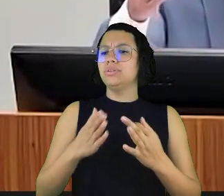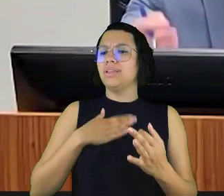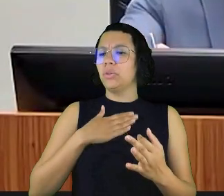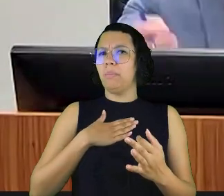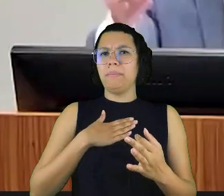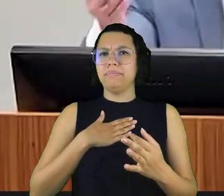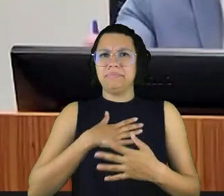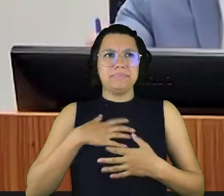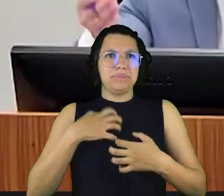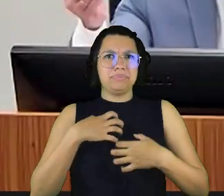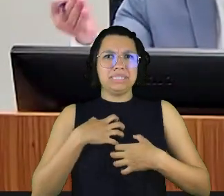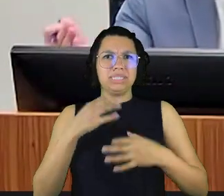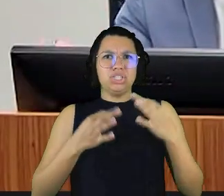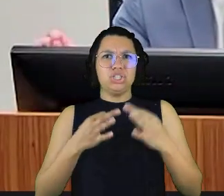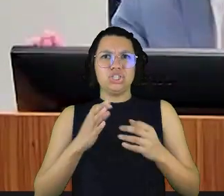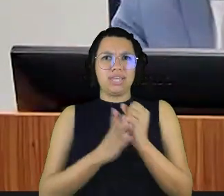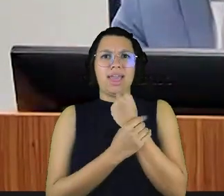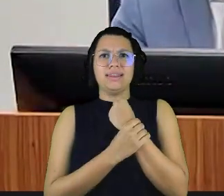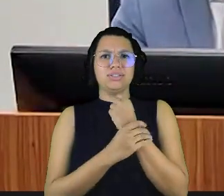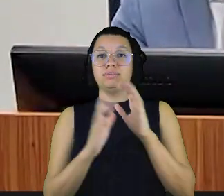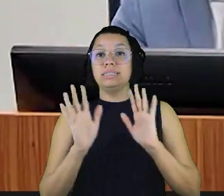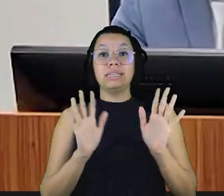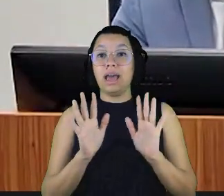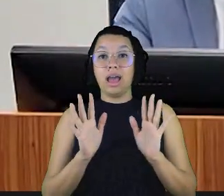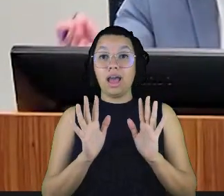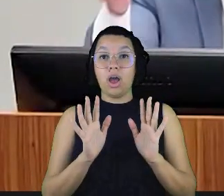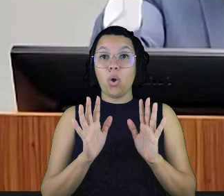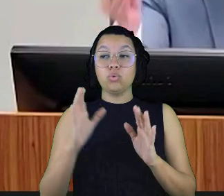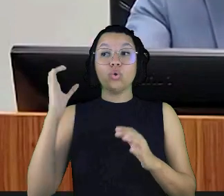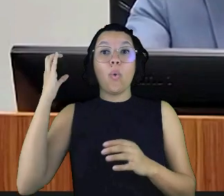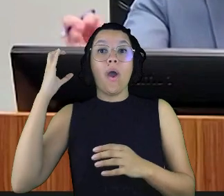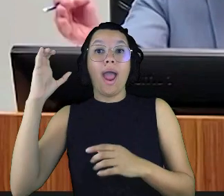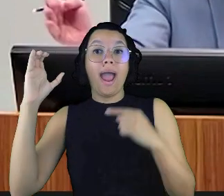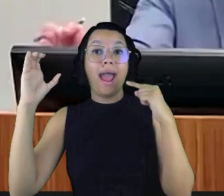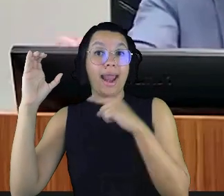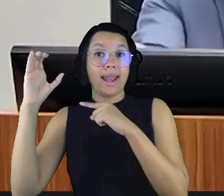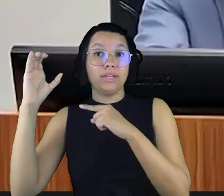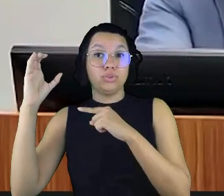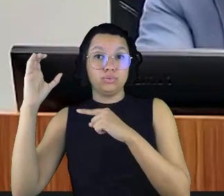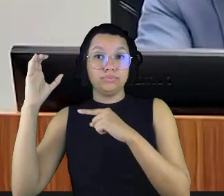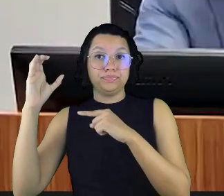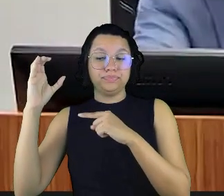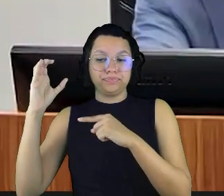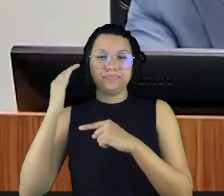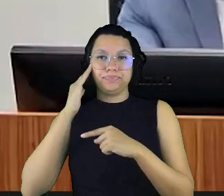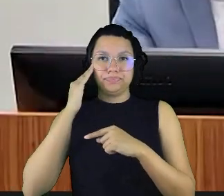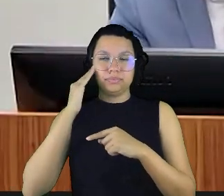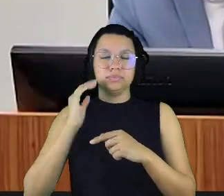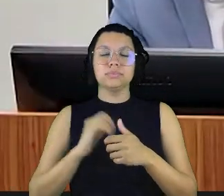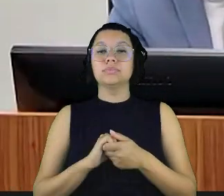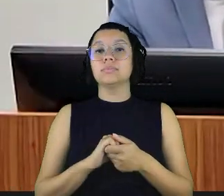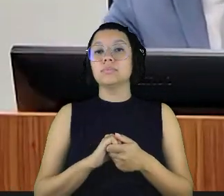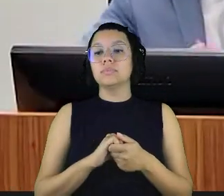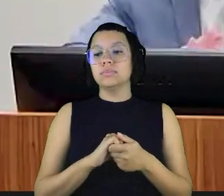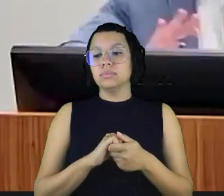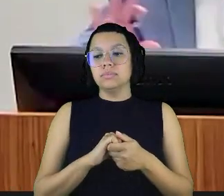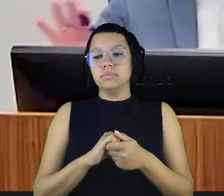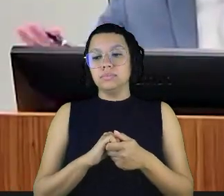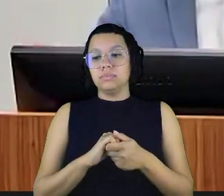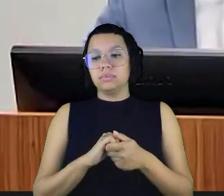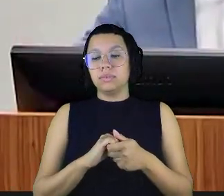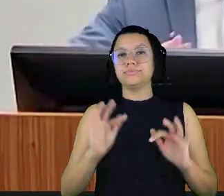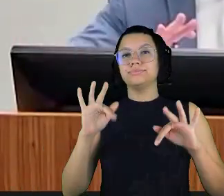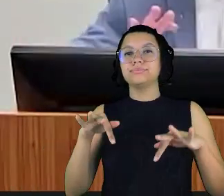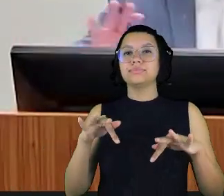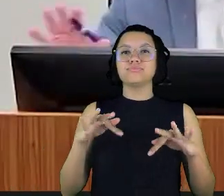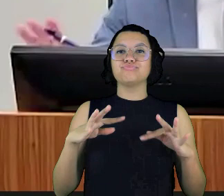a garantia de satisfação do crédito. Pois bem, acabou-se tudo. Os embargos